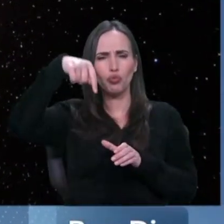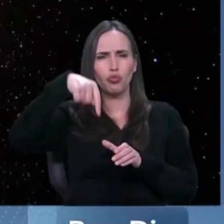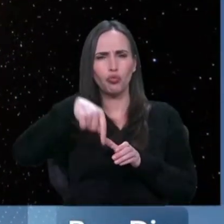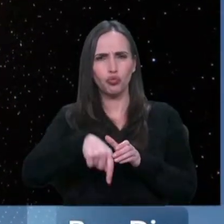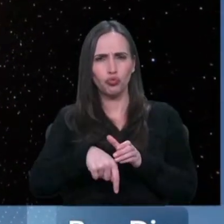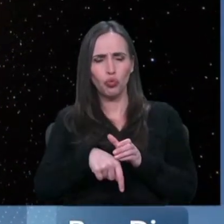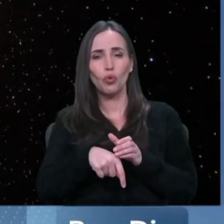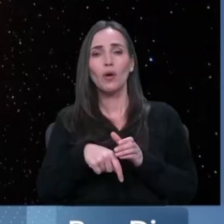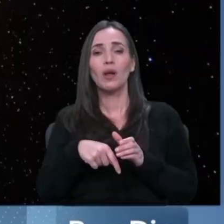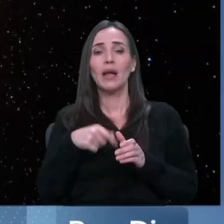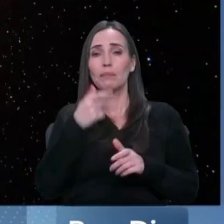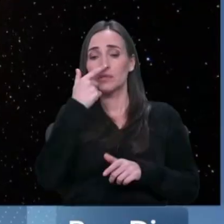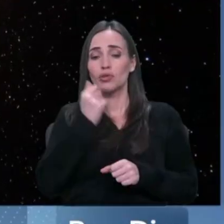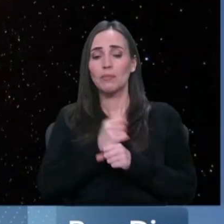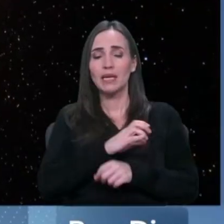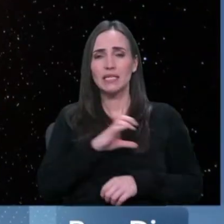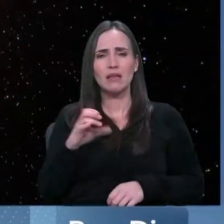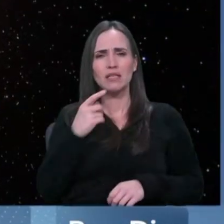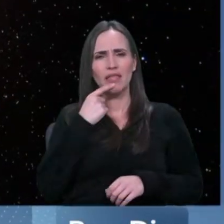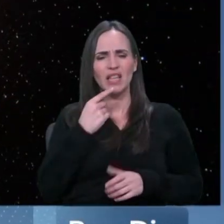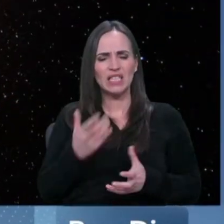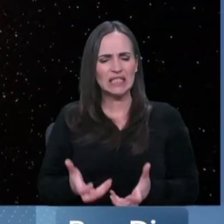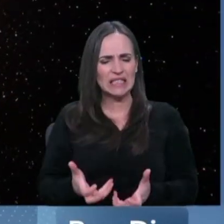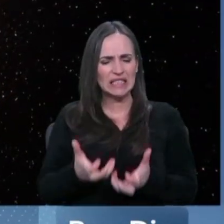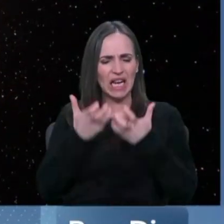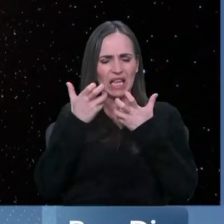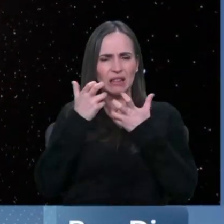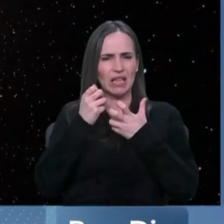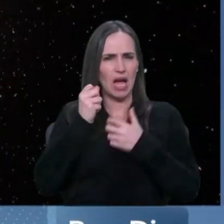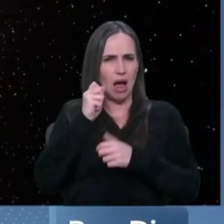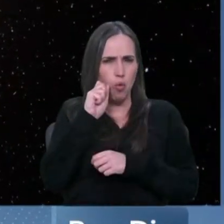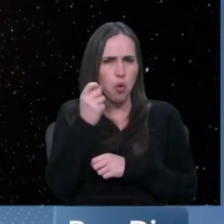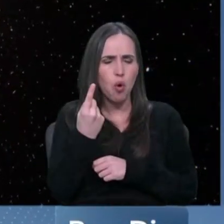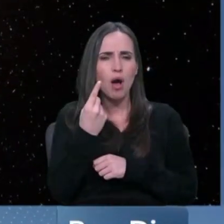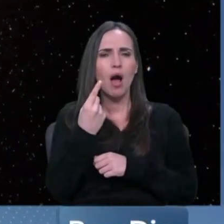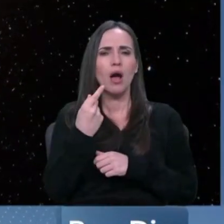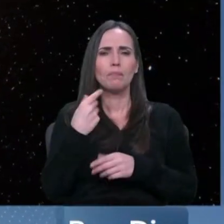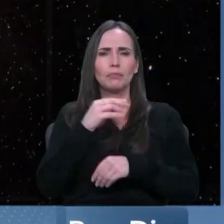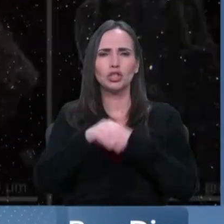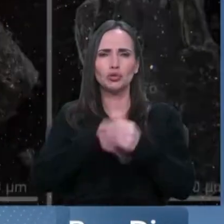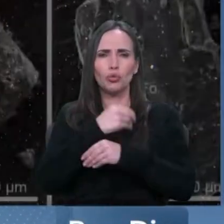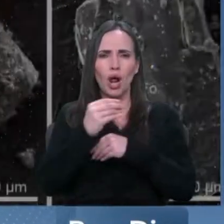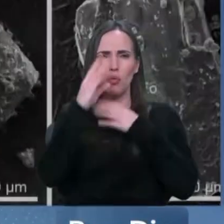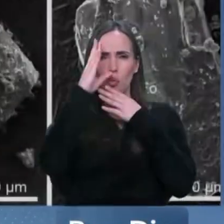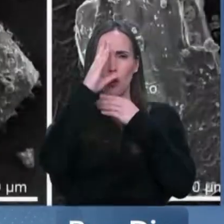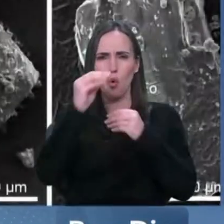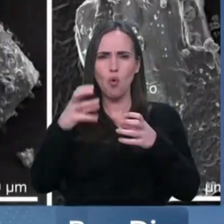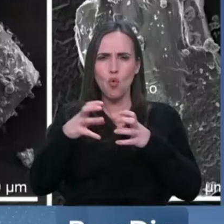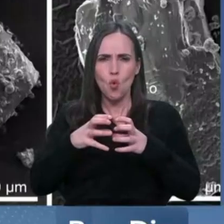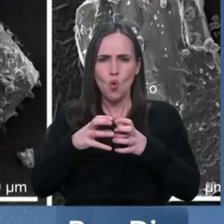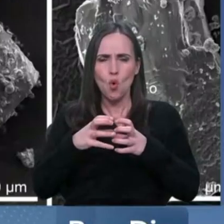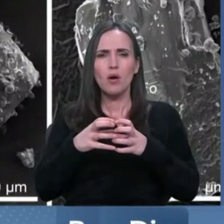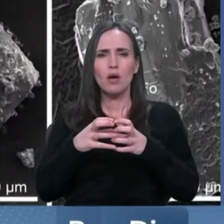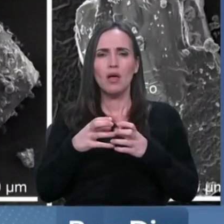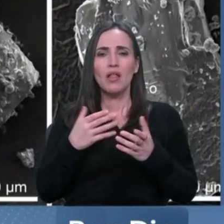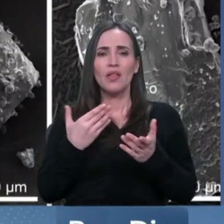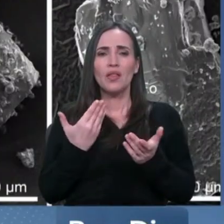que esse aquecimento tão abrupto, misturado com o vácuo lunar, fez com que este